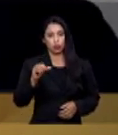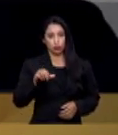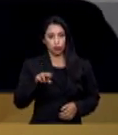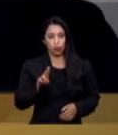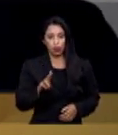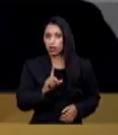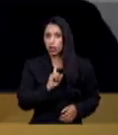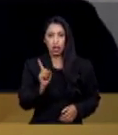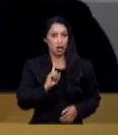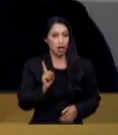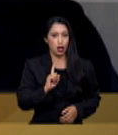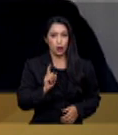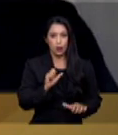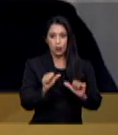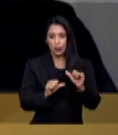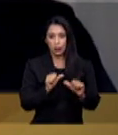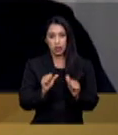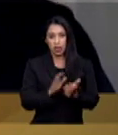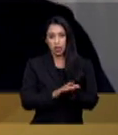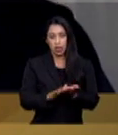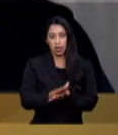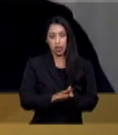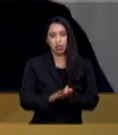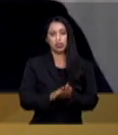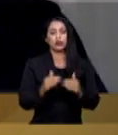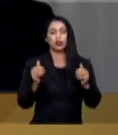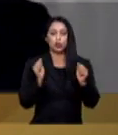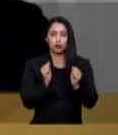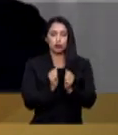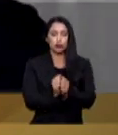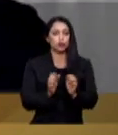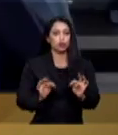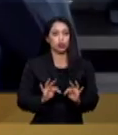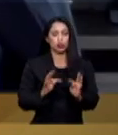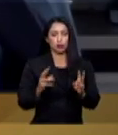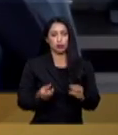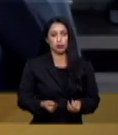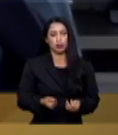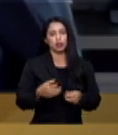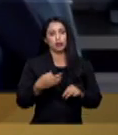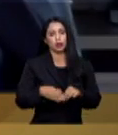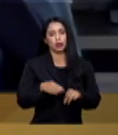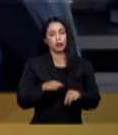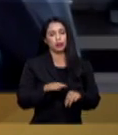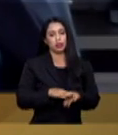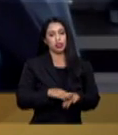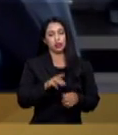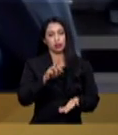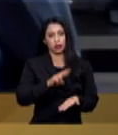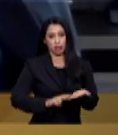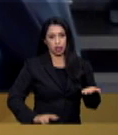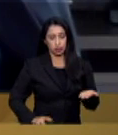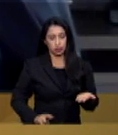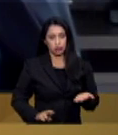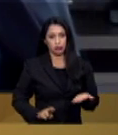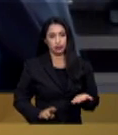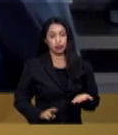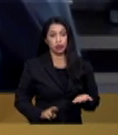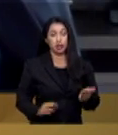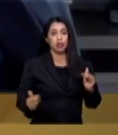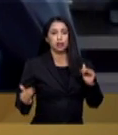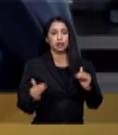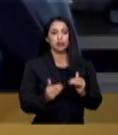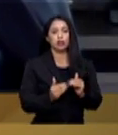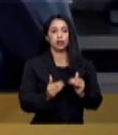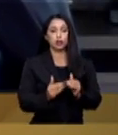acompanhei integralmente o ministro relator. Ok, portanto eu estou acompanhando o ministro relator no sentido